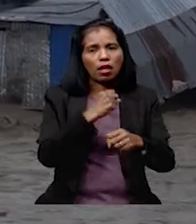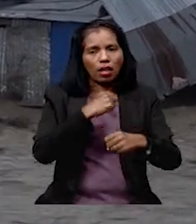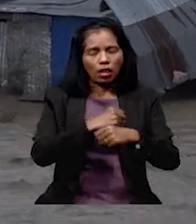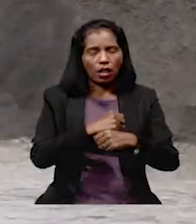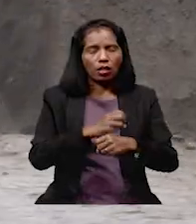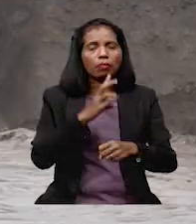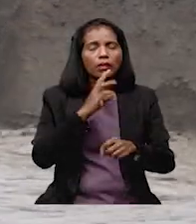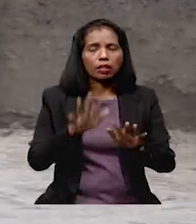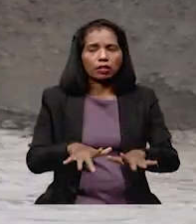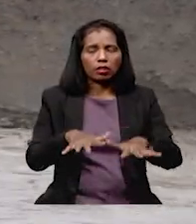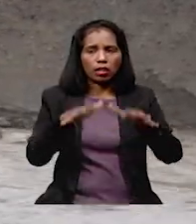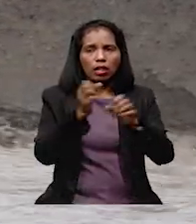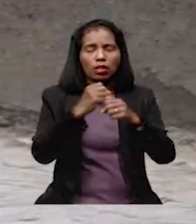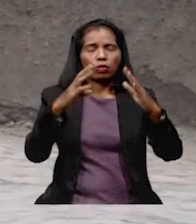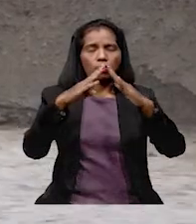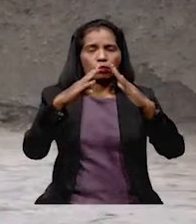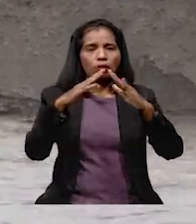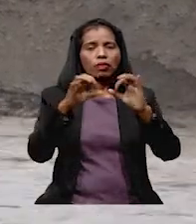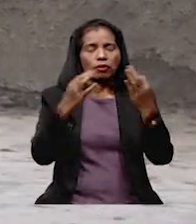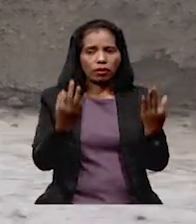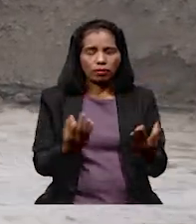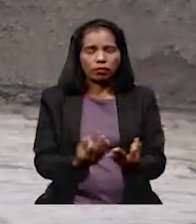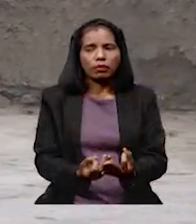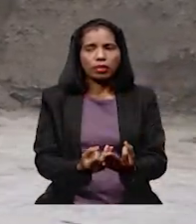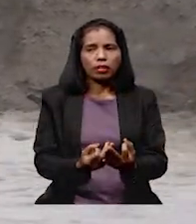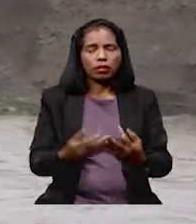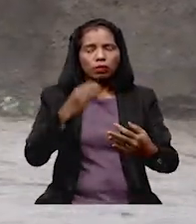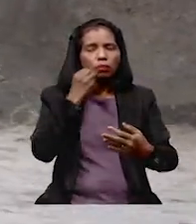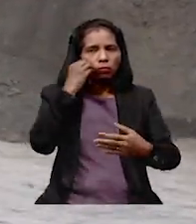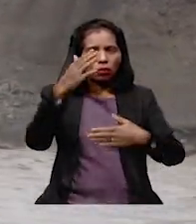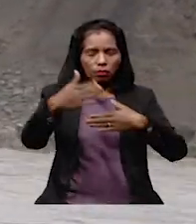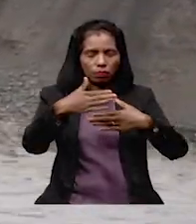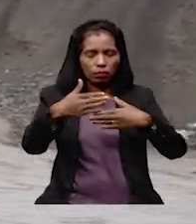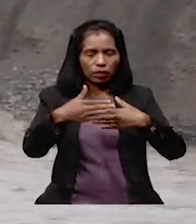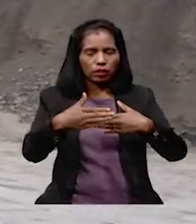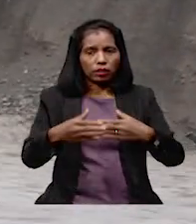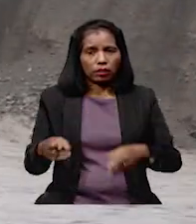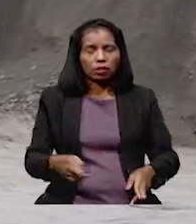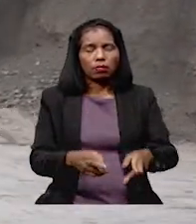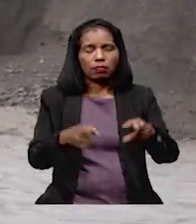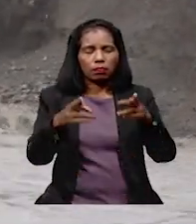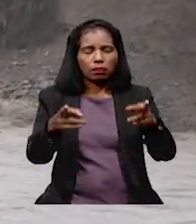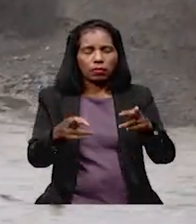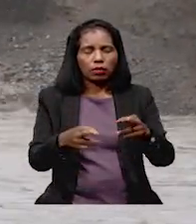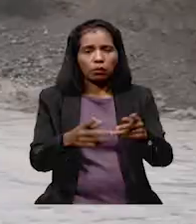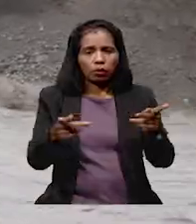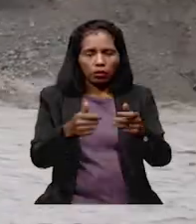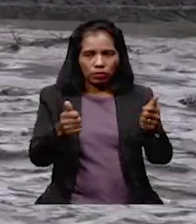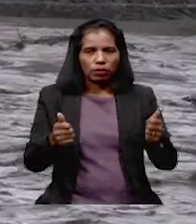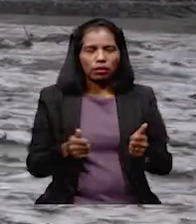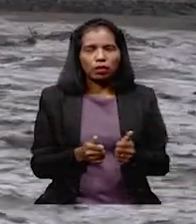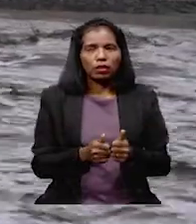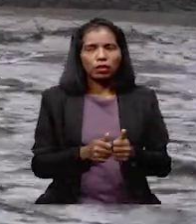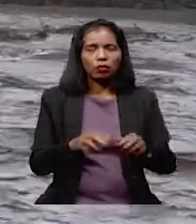de afeta a família, basic uma caim nem nulo, nebe hela basic mota ninin, e a aldeia fomento 2, suco com moro, posto administrativo do